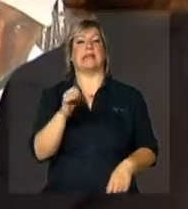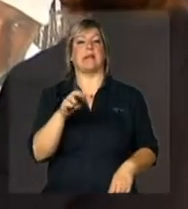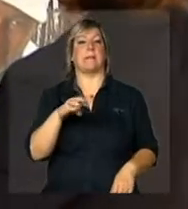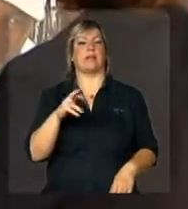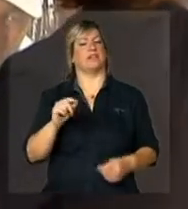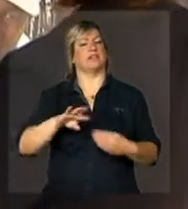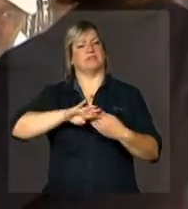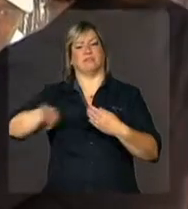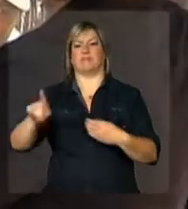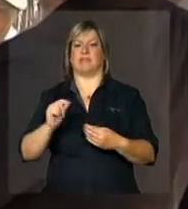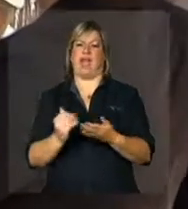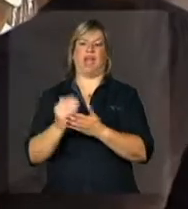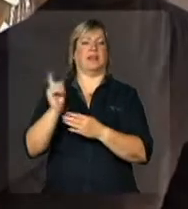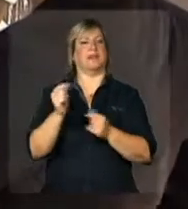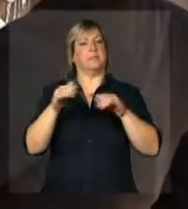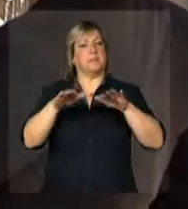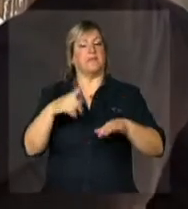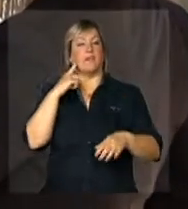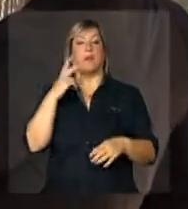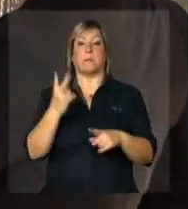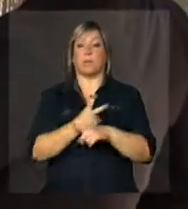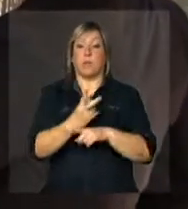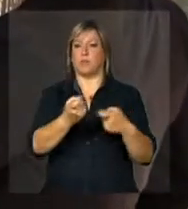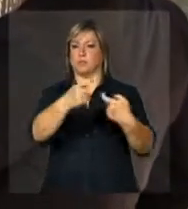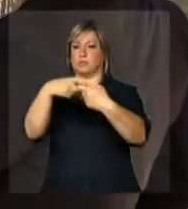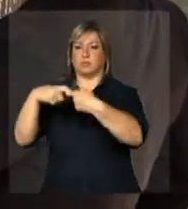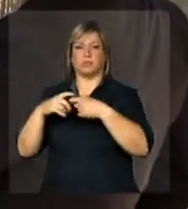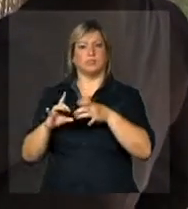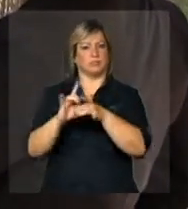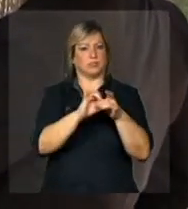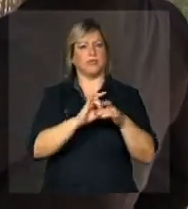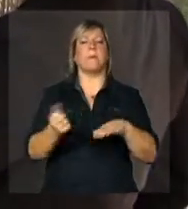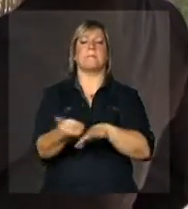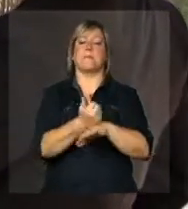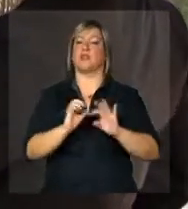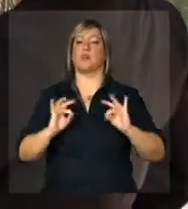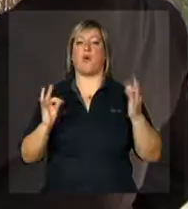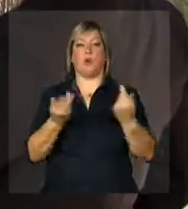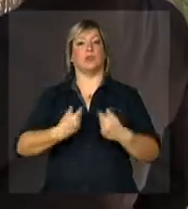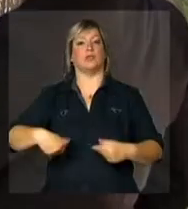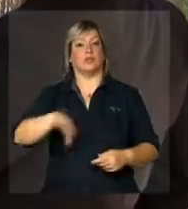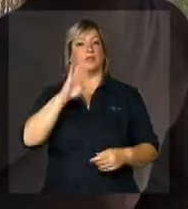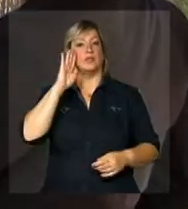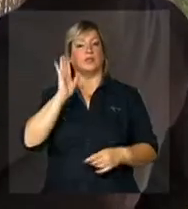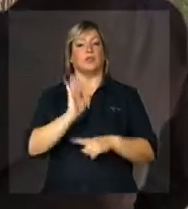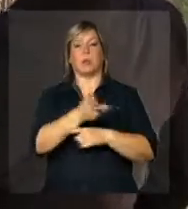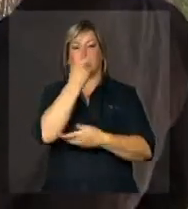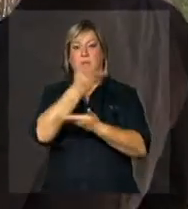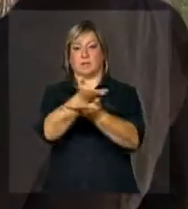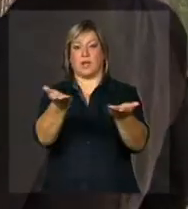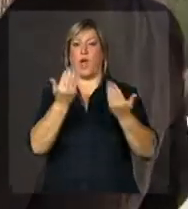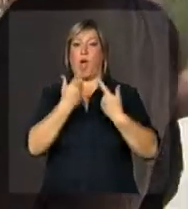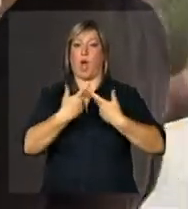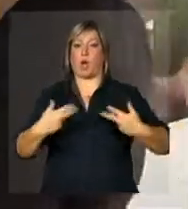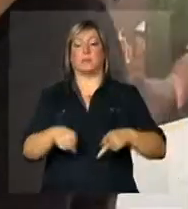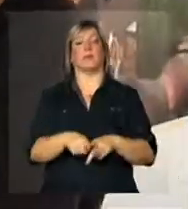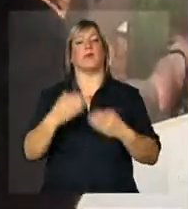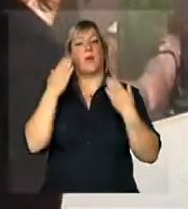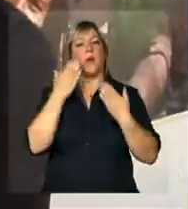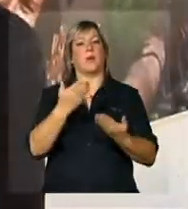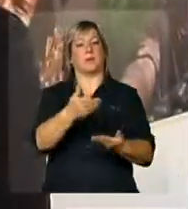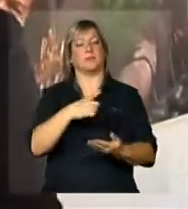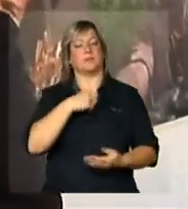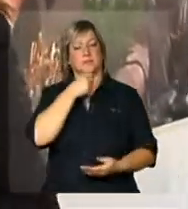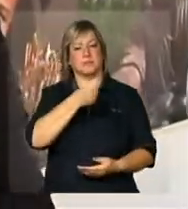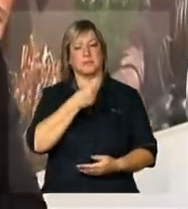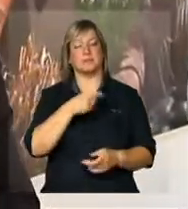não um atravessador. É diferente. Eu acho que quanto mais parceria houver, melhor para todos nós, inclusive o consumidor. Muito obrigada pela entrevista, Maria Prazer